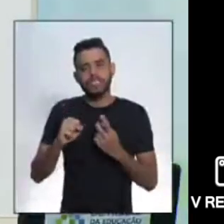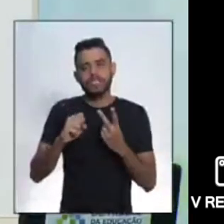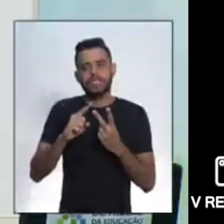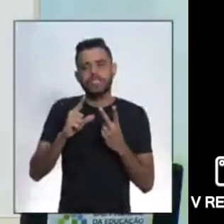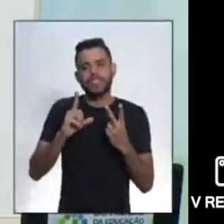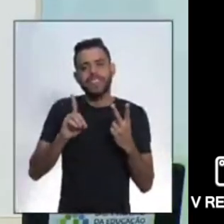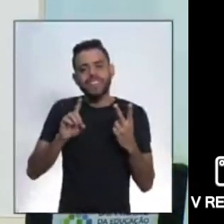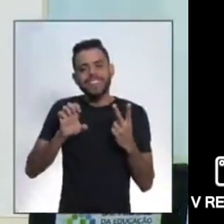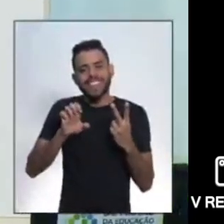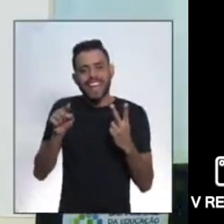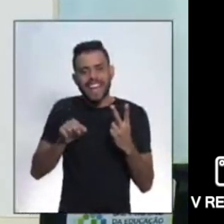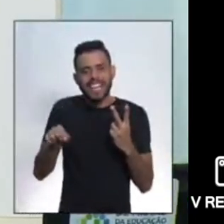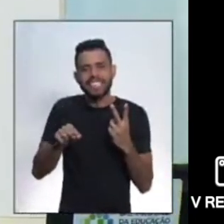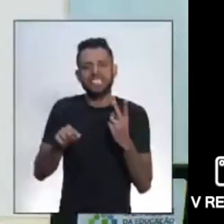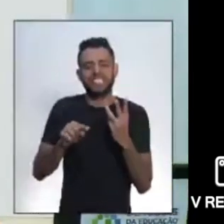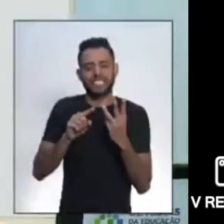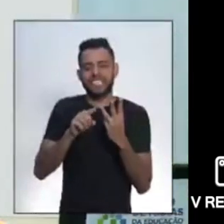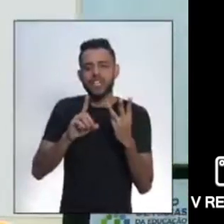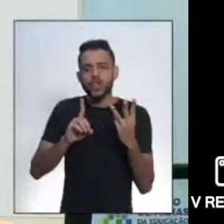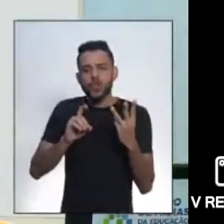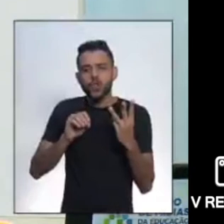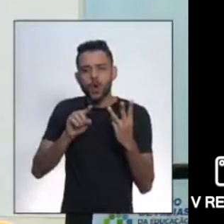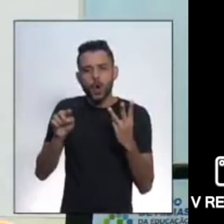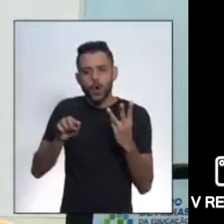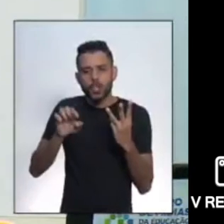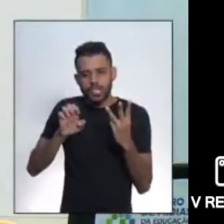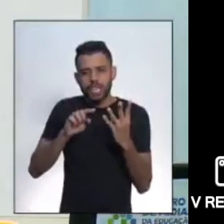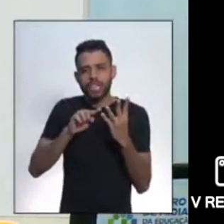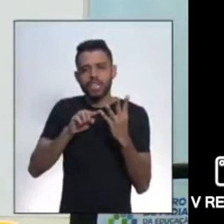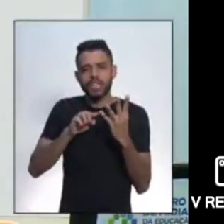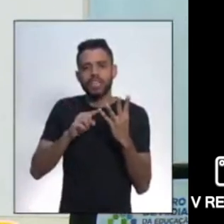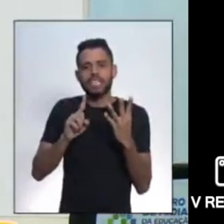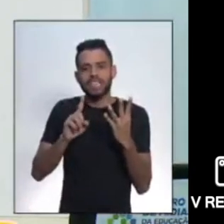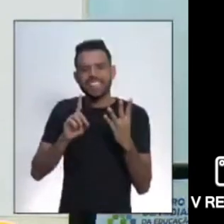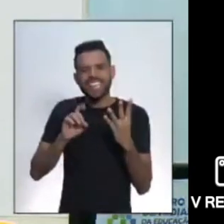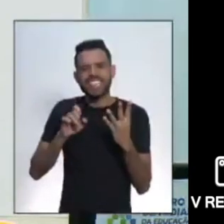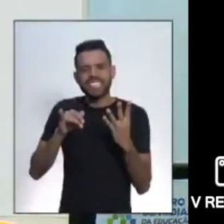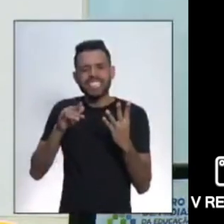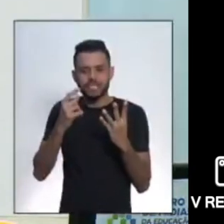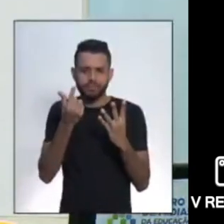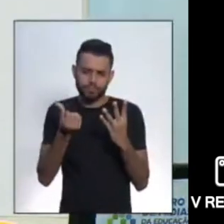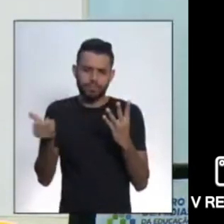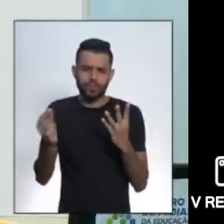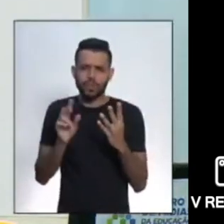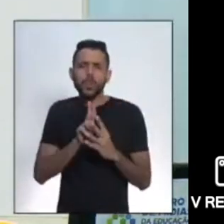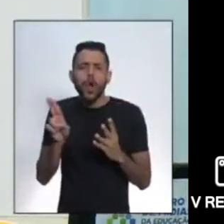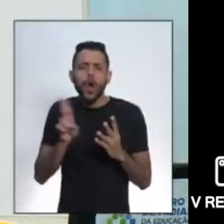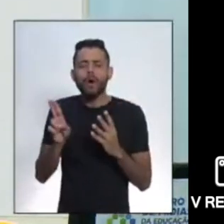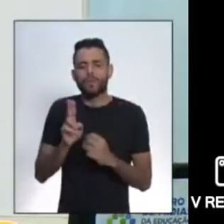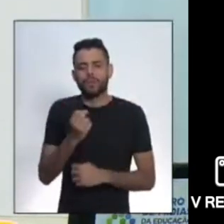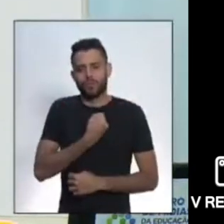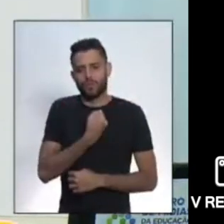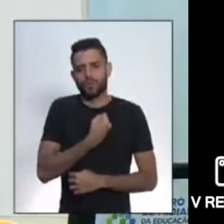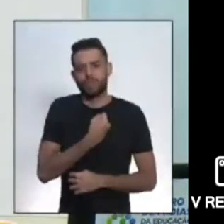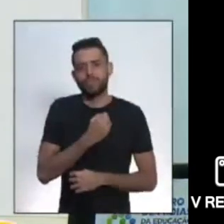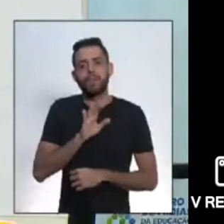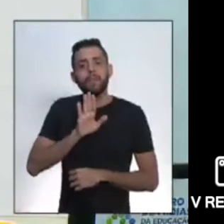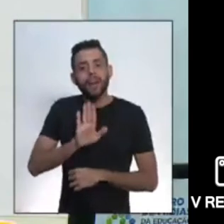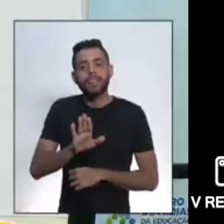Essa é a sequência. Então, nessa sequência, nós podemos identificar um padrão. Começamos com a letra D. Curiosamente,